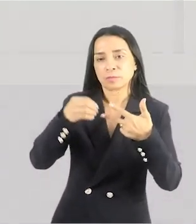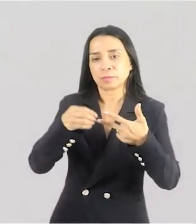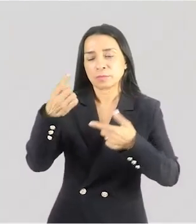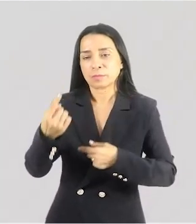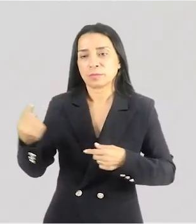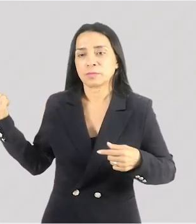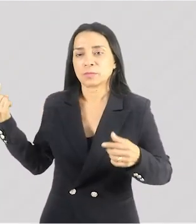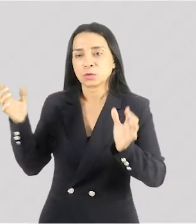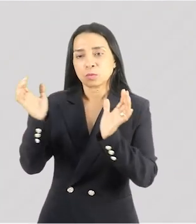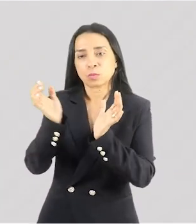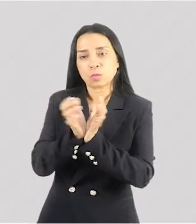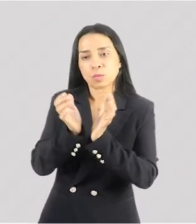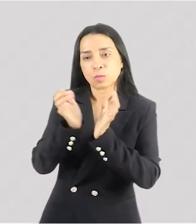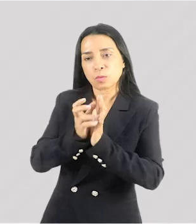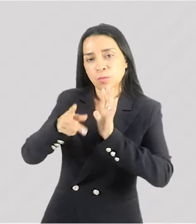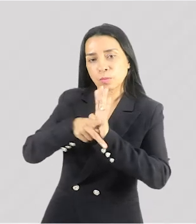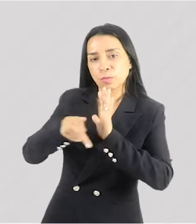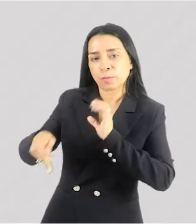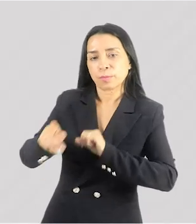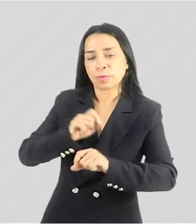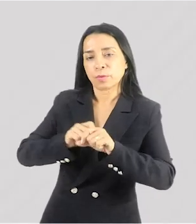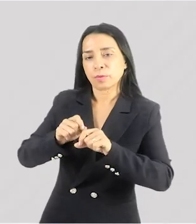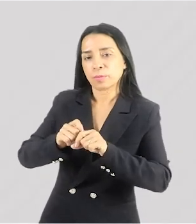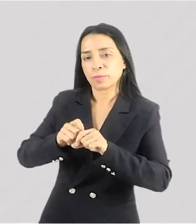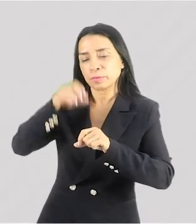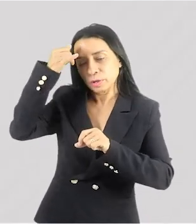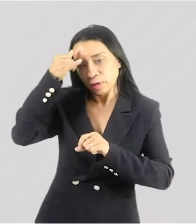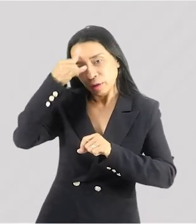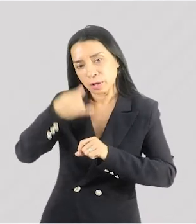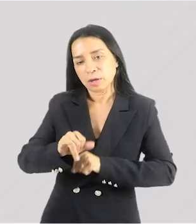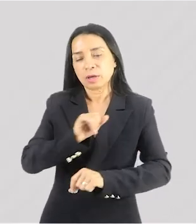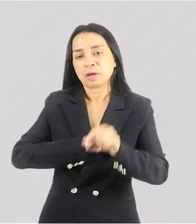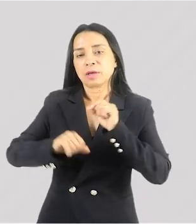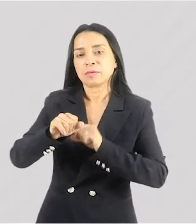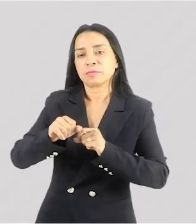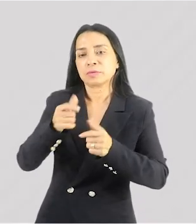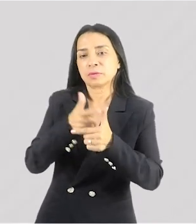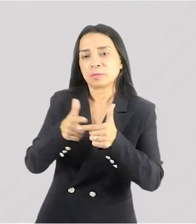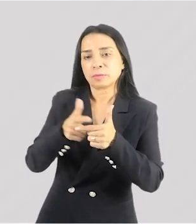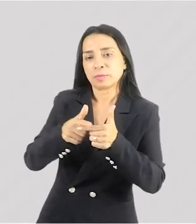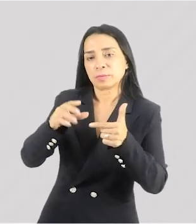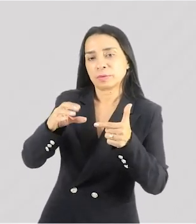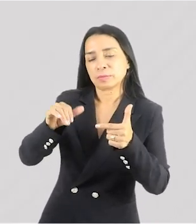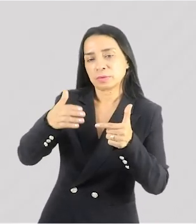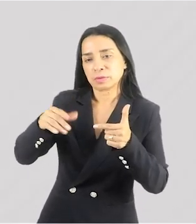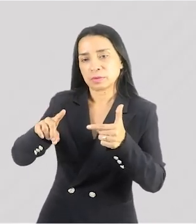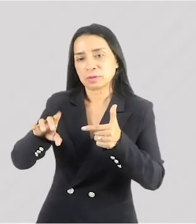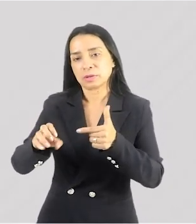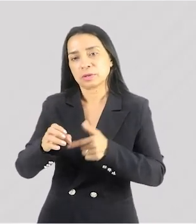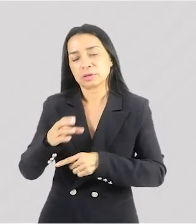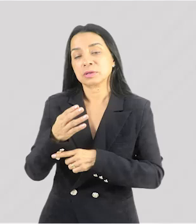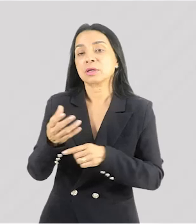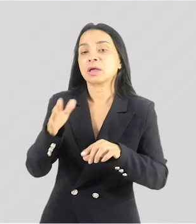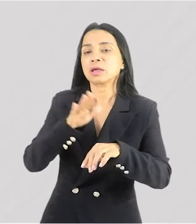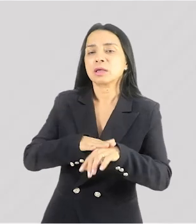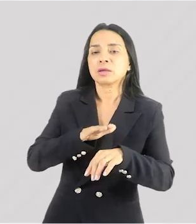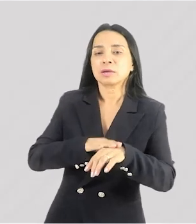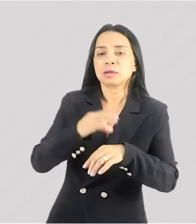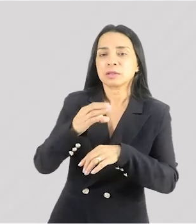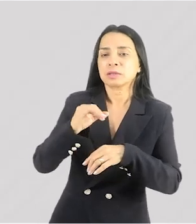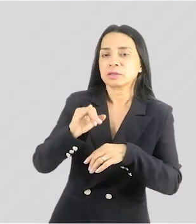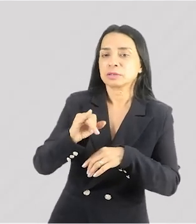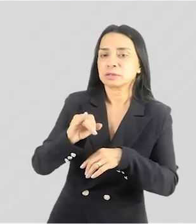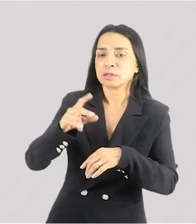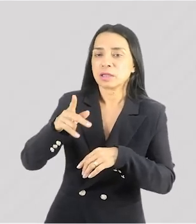a Comissão Interna de Prevenção de Acidentes, CIPA, de uma empresa, observando